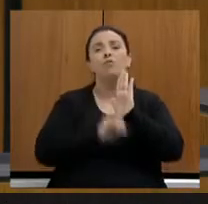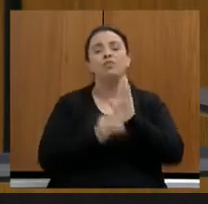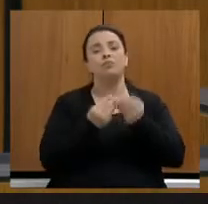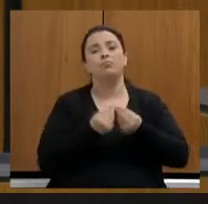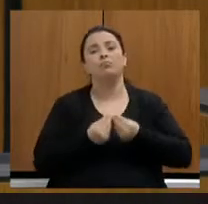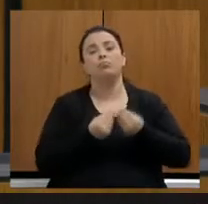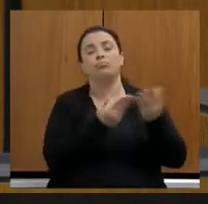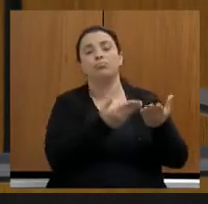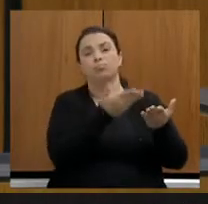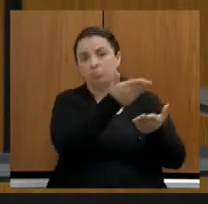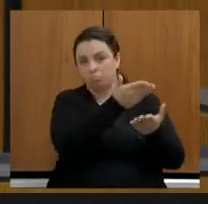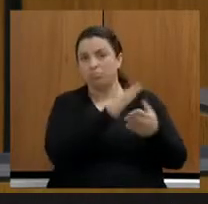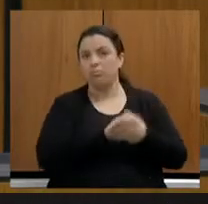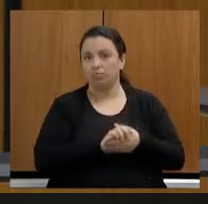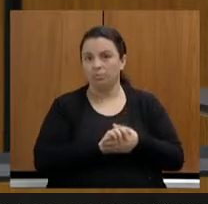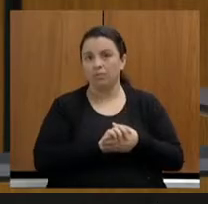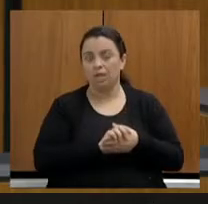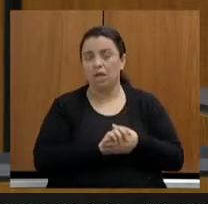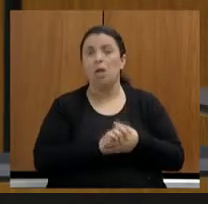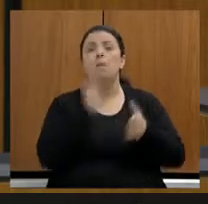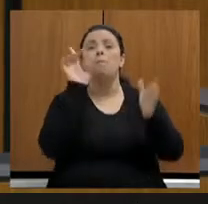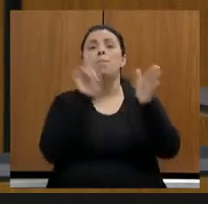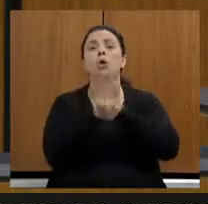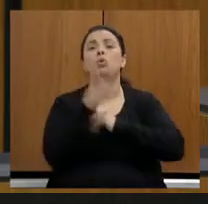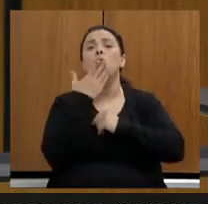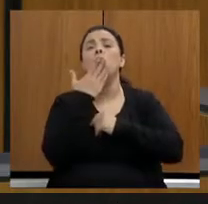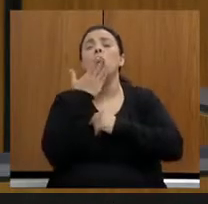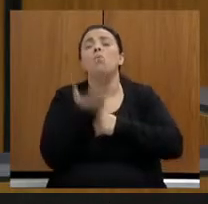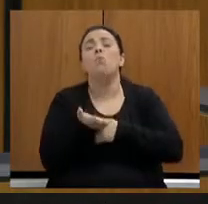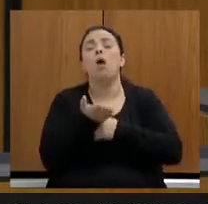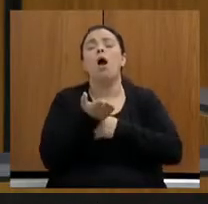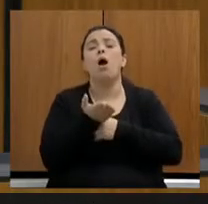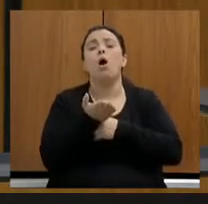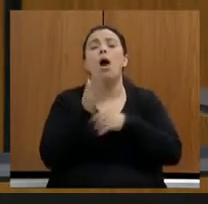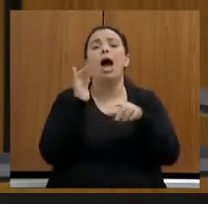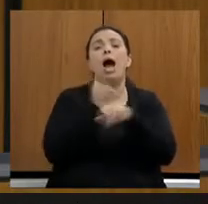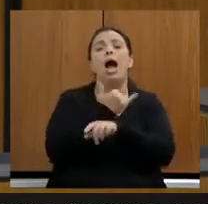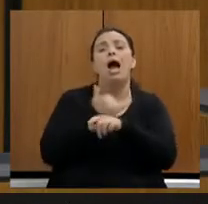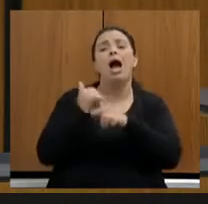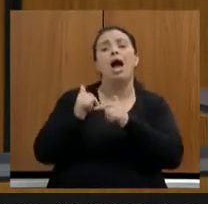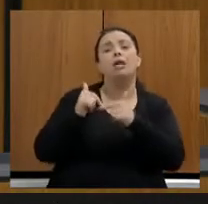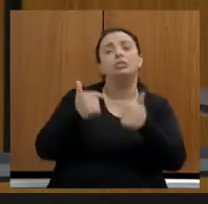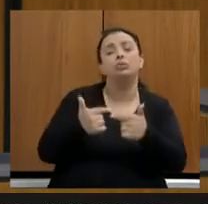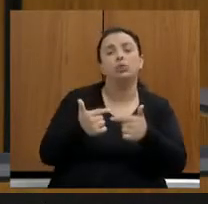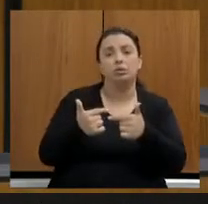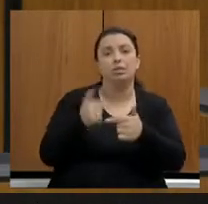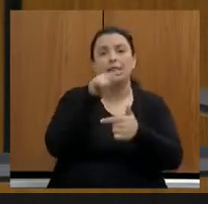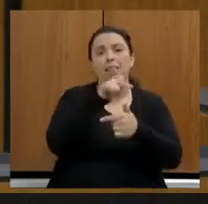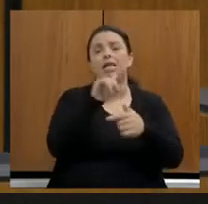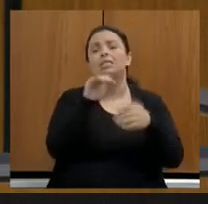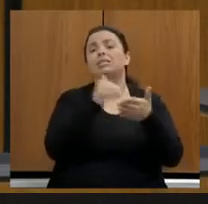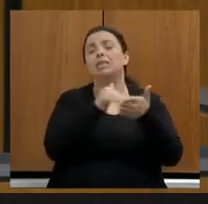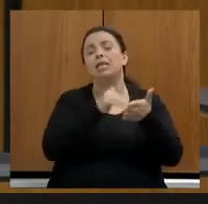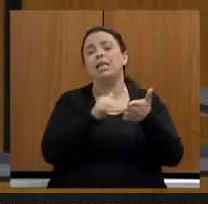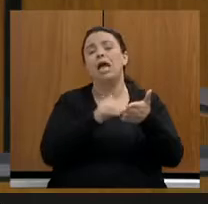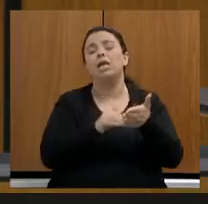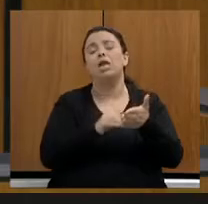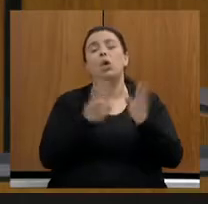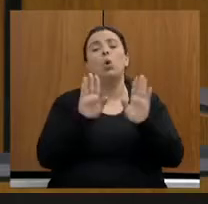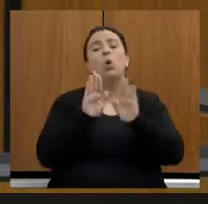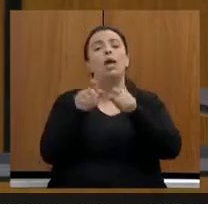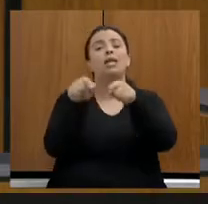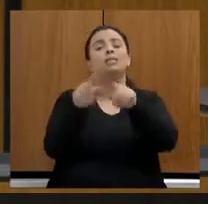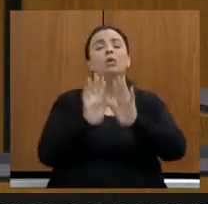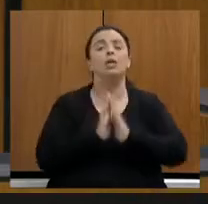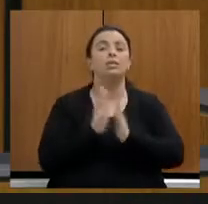condicionando que providências seriam tomadas por parte da secretaria de educação e eu não tive resposta até hoje